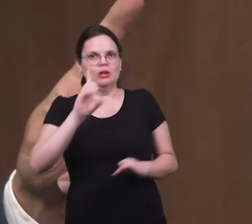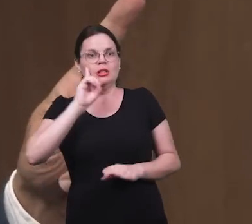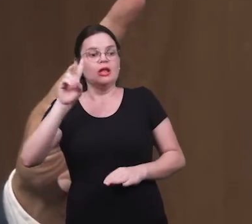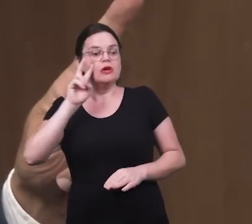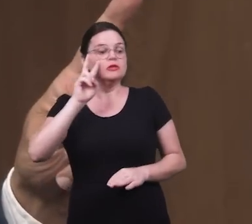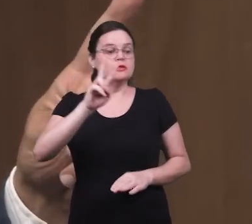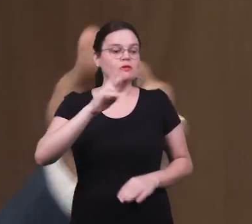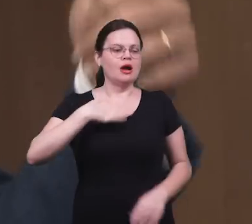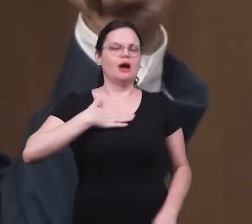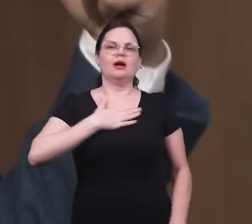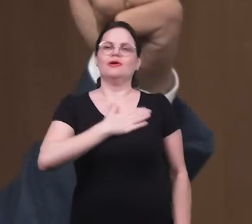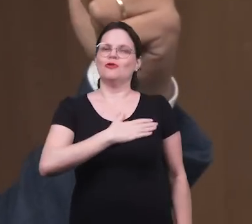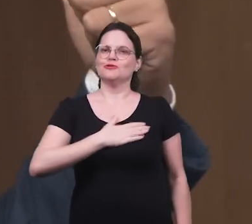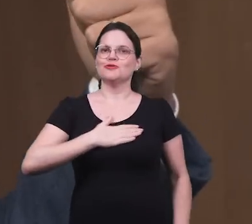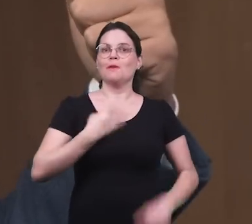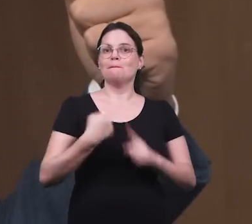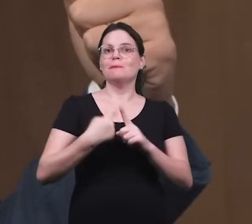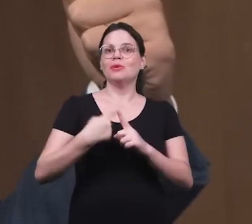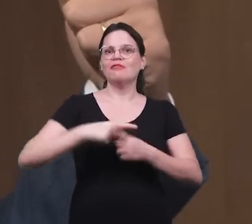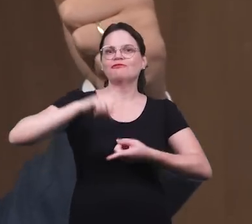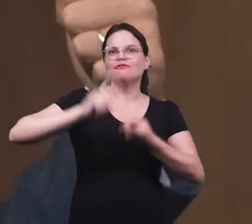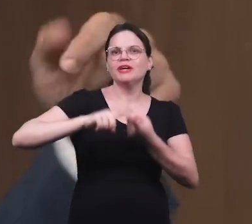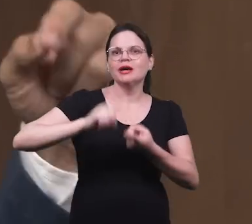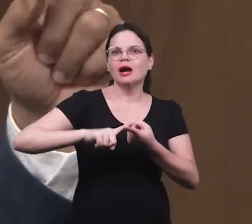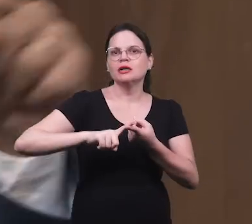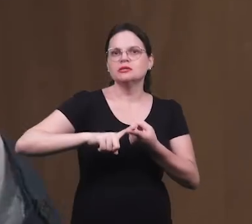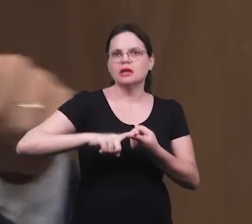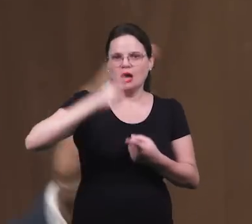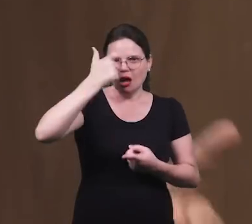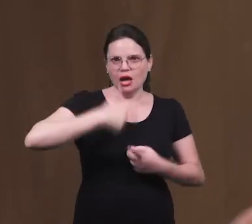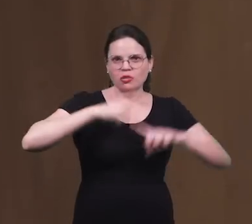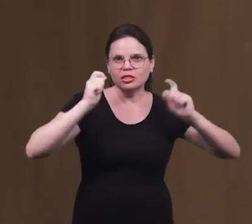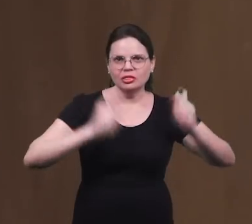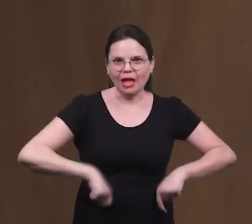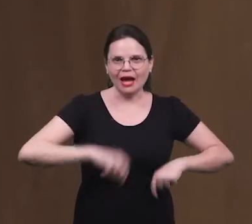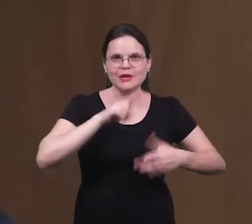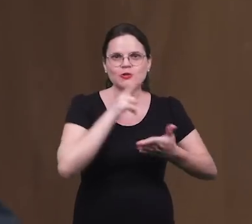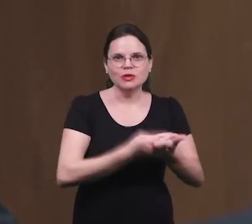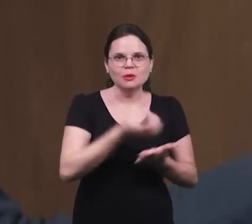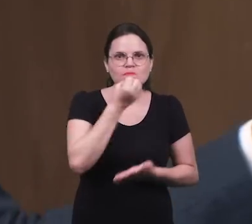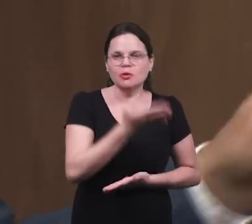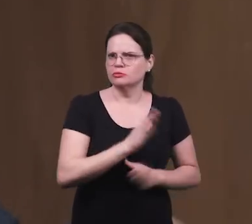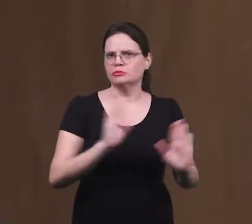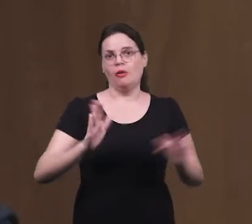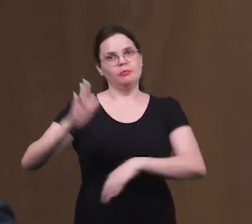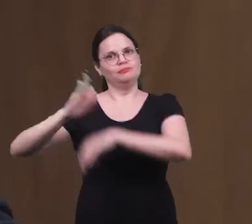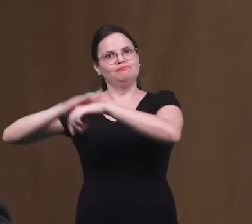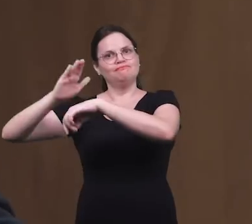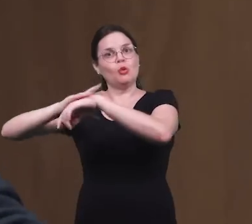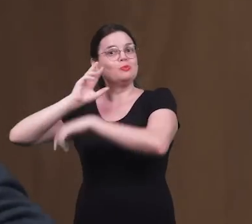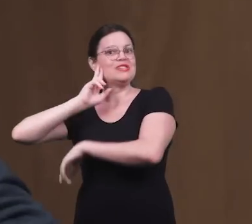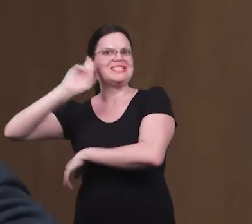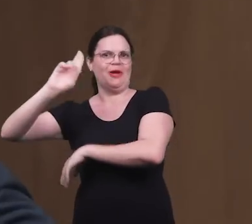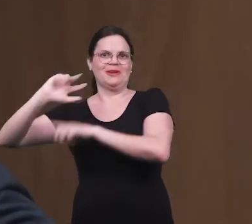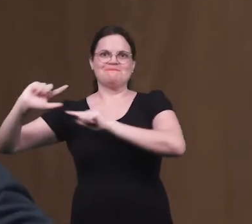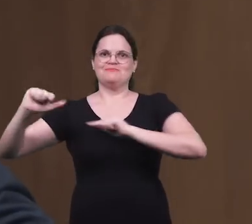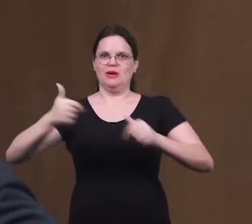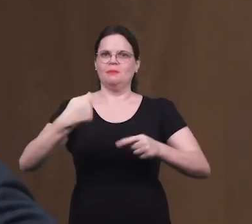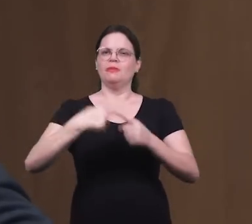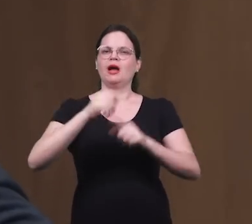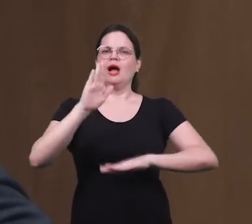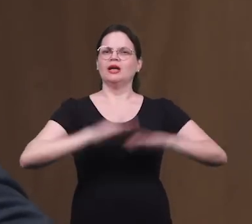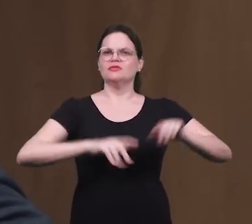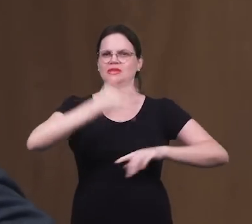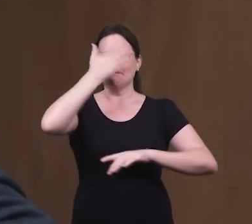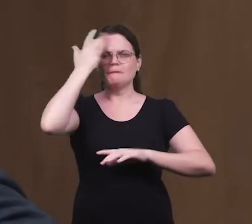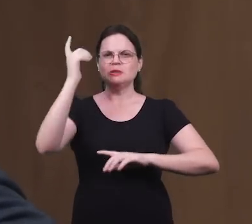Senhor, porque a vingança é do Senhor. Então, até na nossa vida isso acontece às vezes, pastor Josias. Uma pessoa que te aflige,